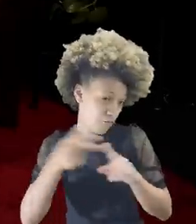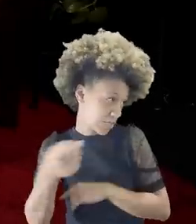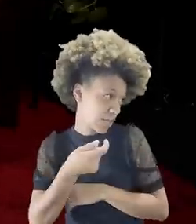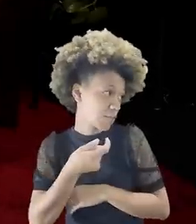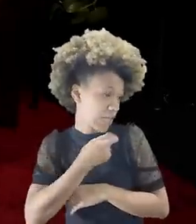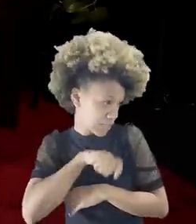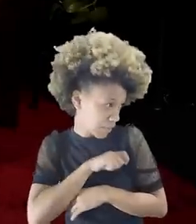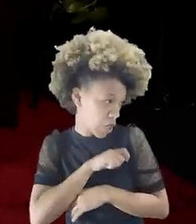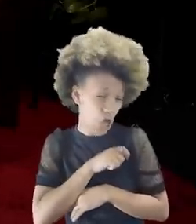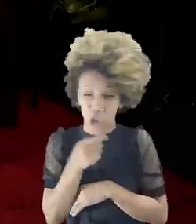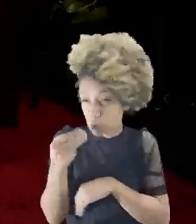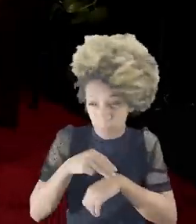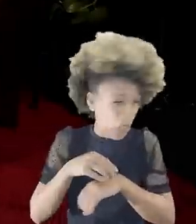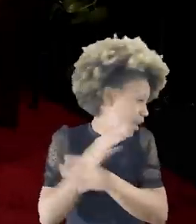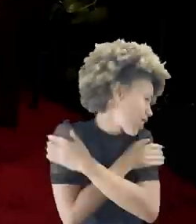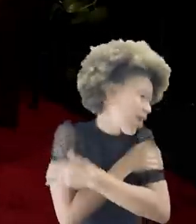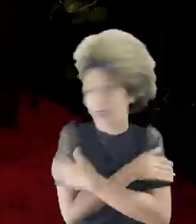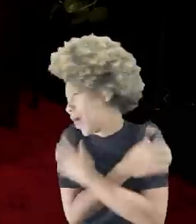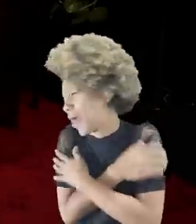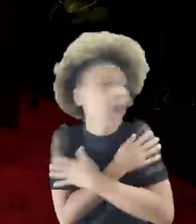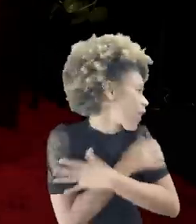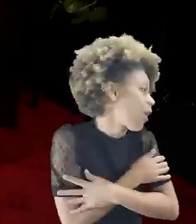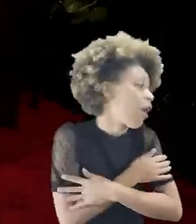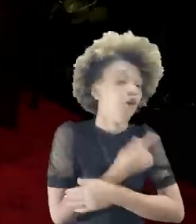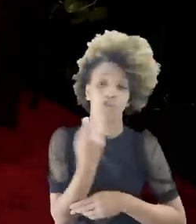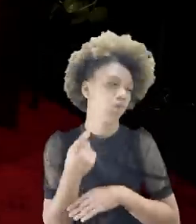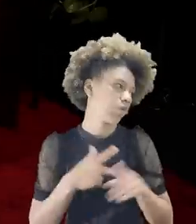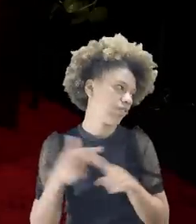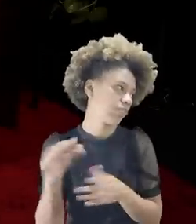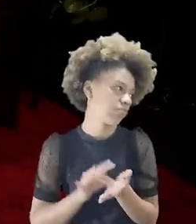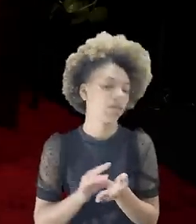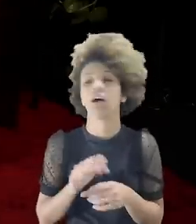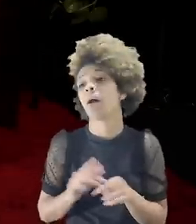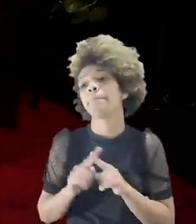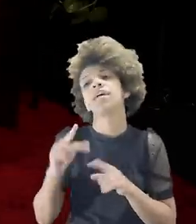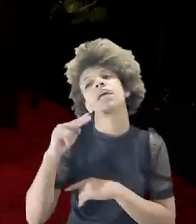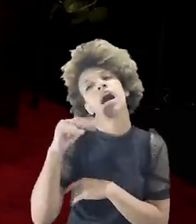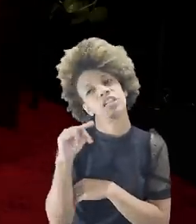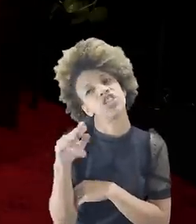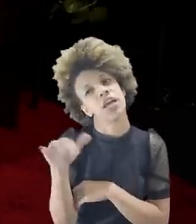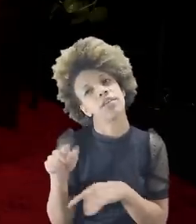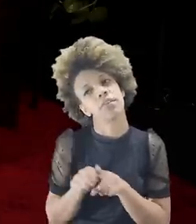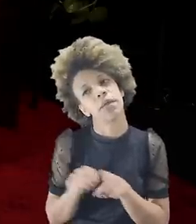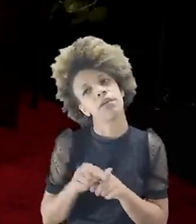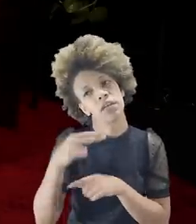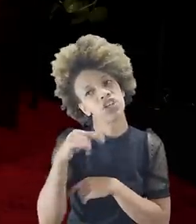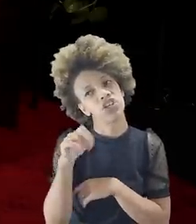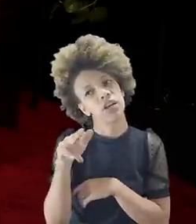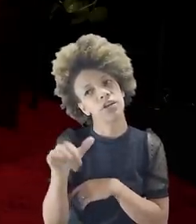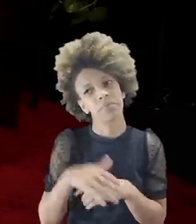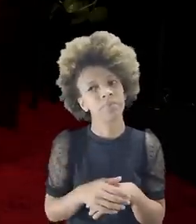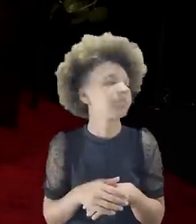Espanha abracei gente pra foi o único jogo que nós ganhamos é verdade né Não nós ganhamos da Nigéria também no Mundial você